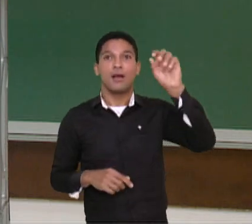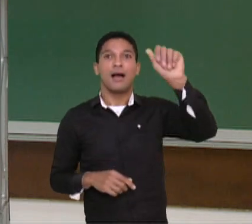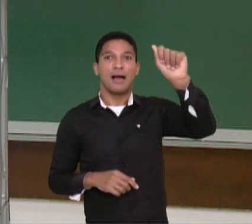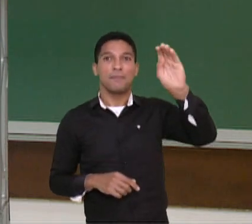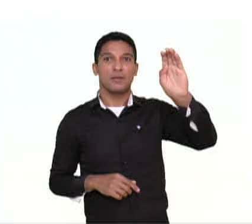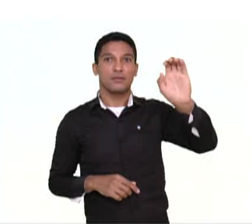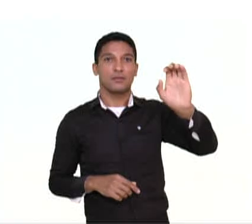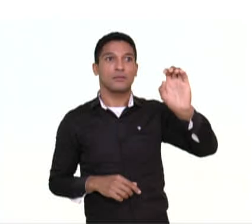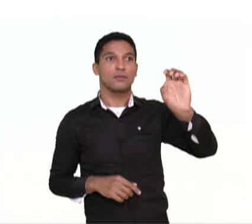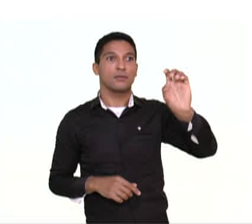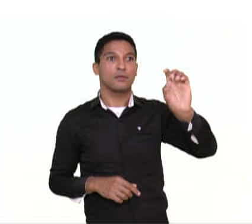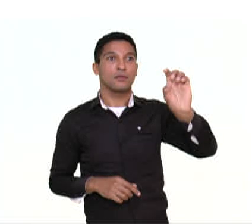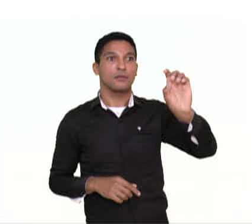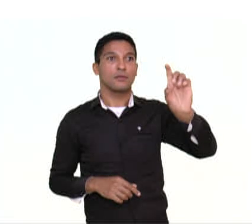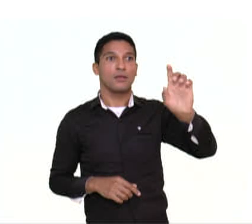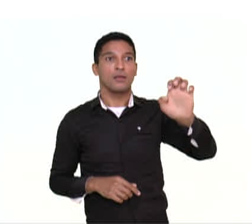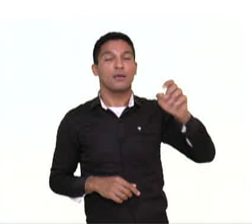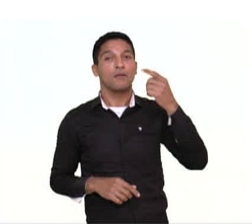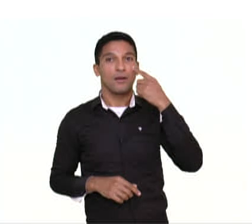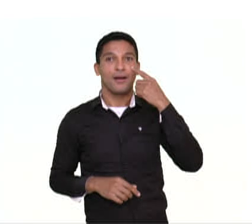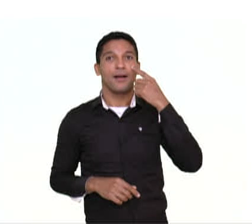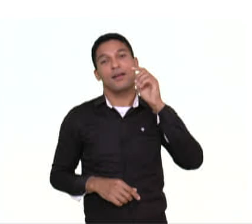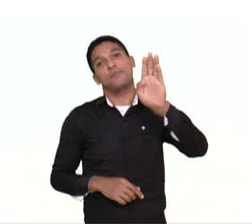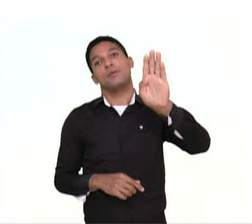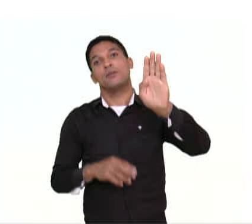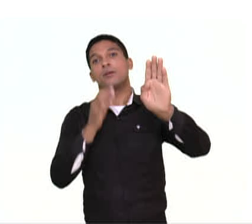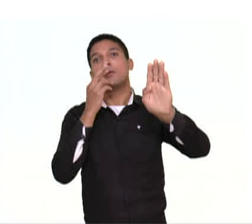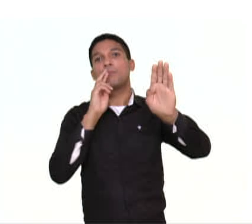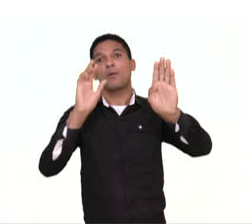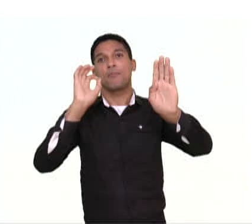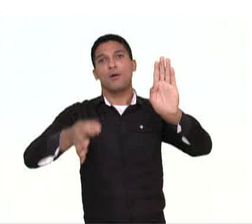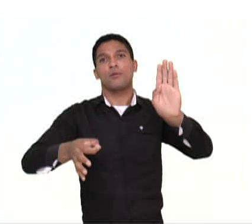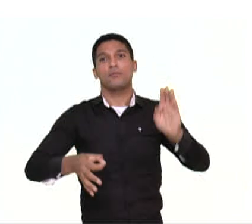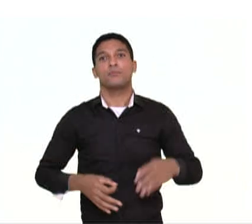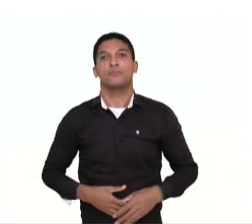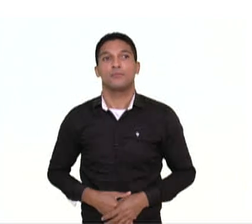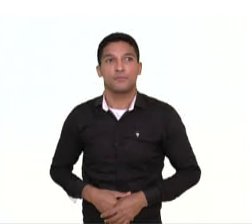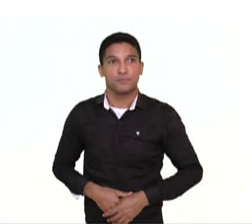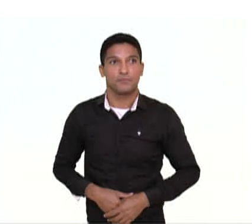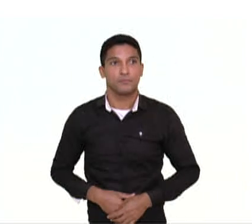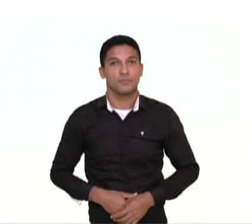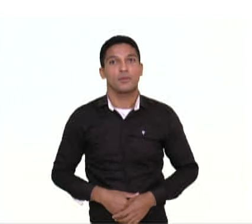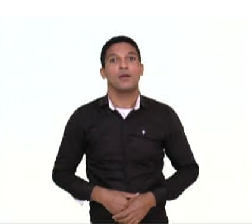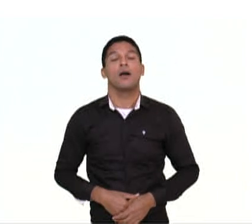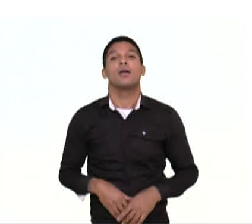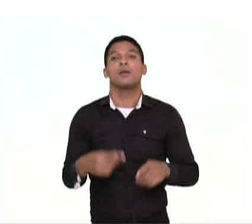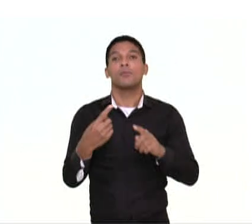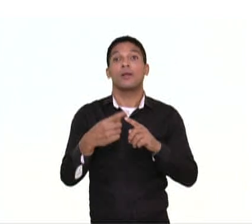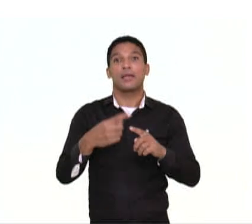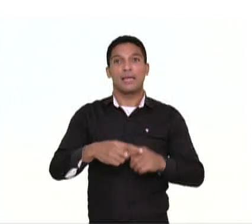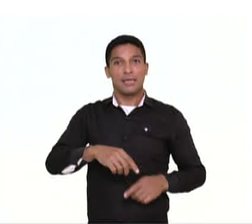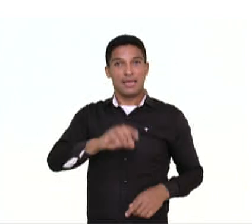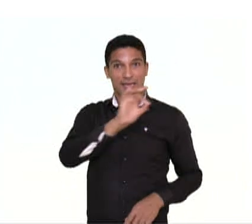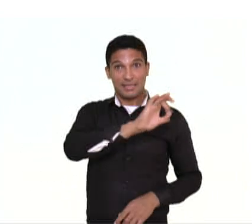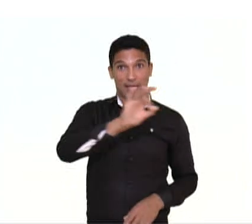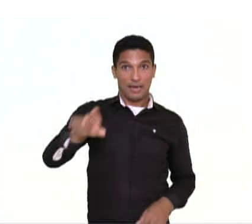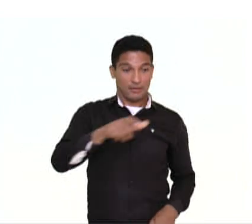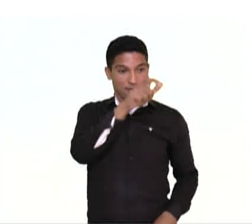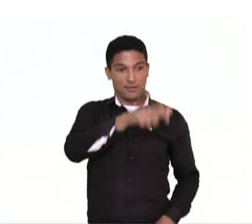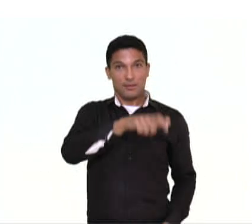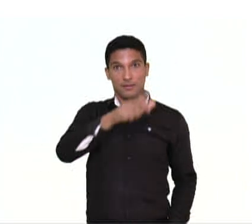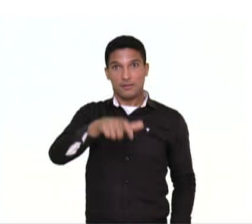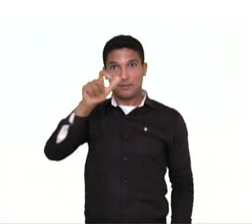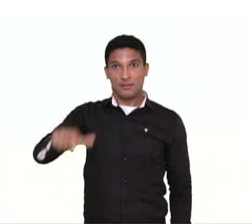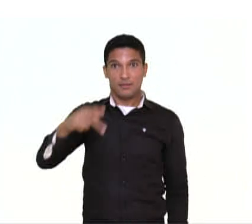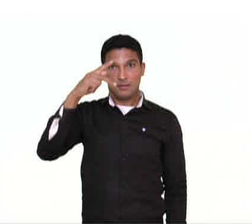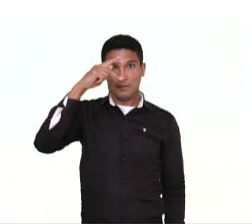quem marcou a alternativa B, acertou. Contemplar os desejos individuais com recursos de ponta.